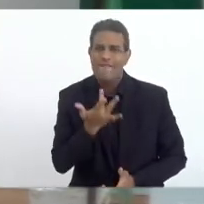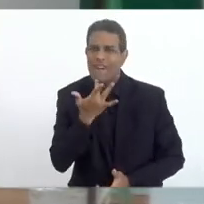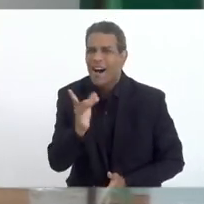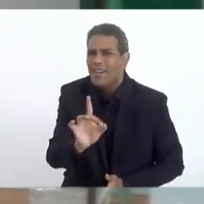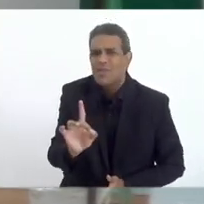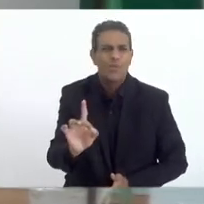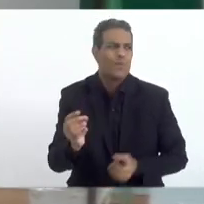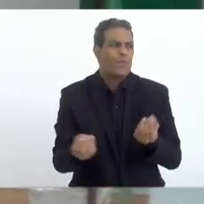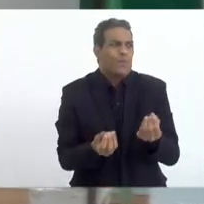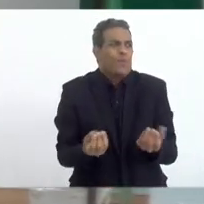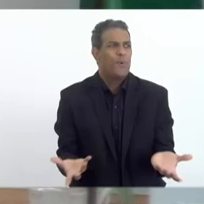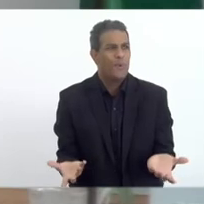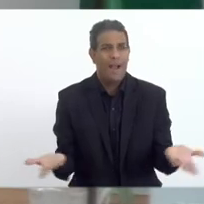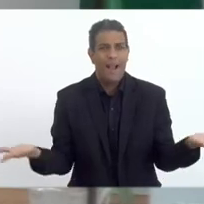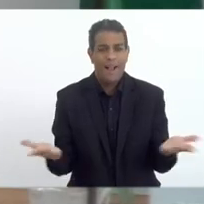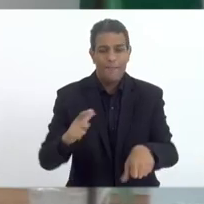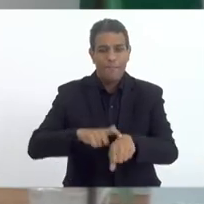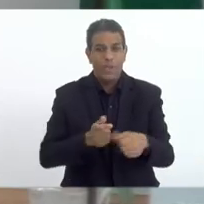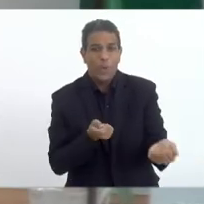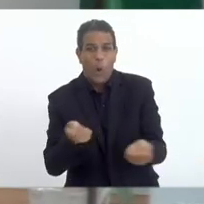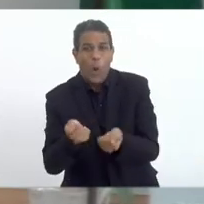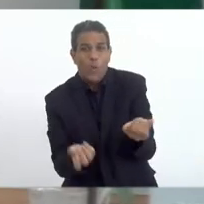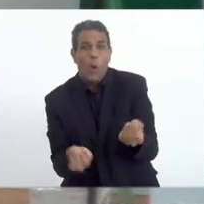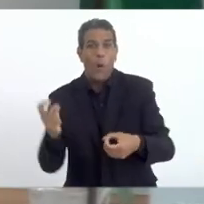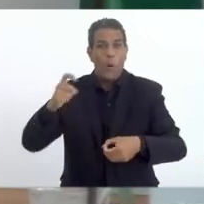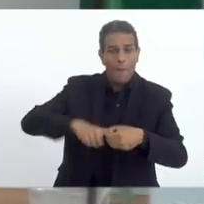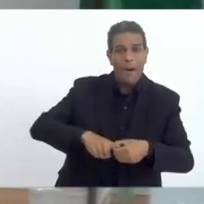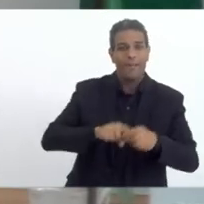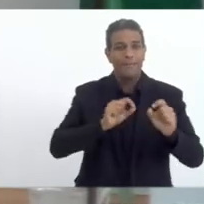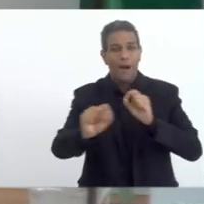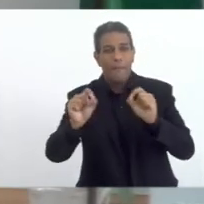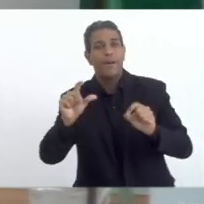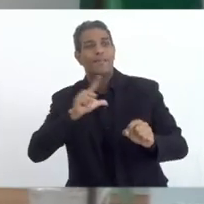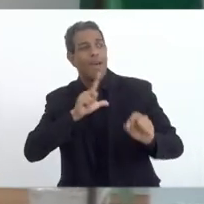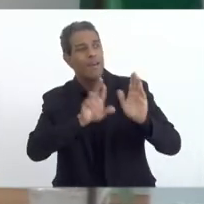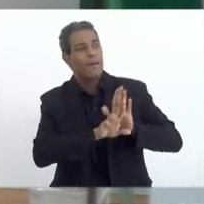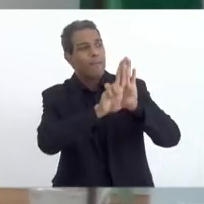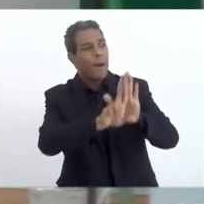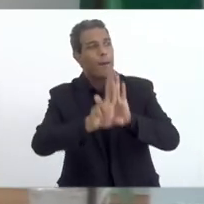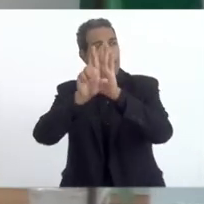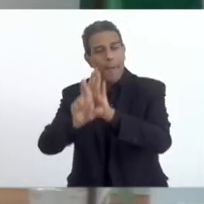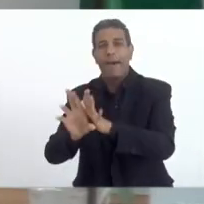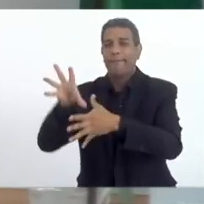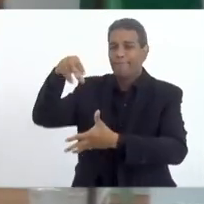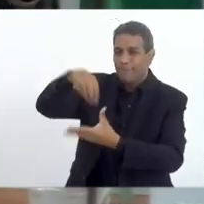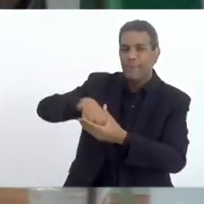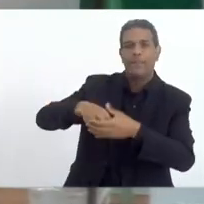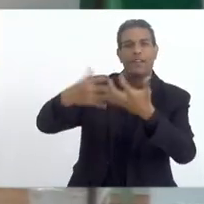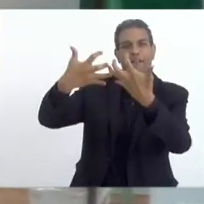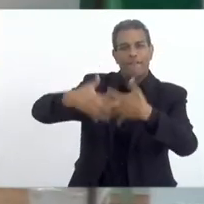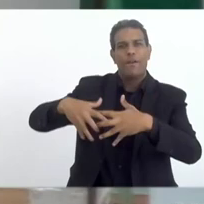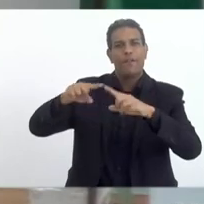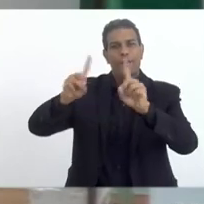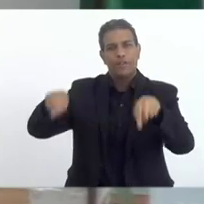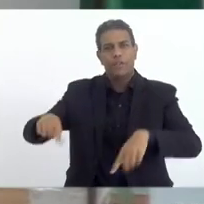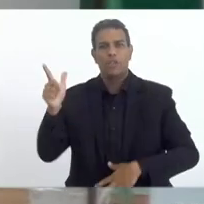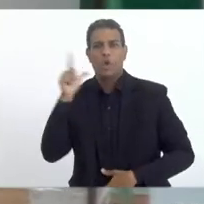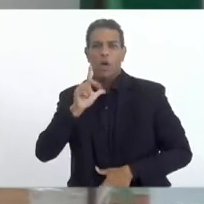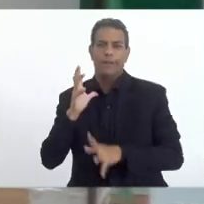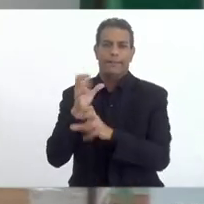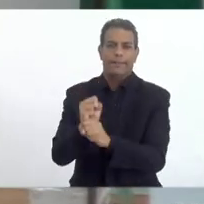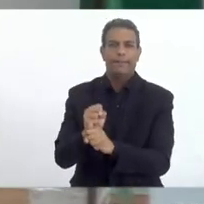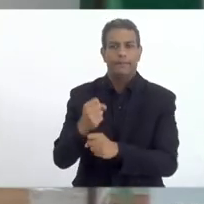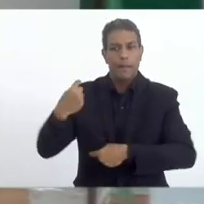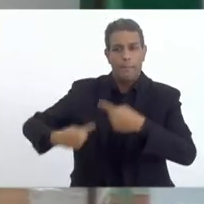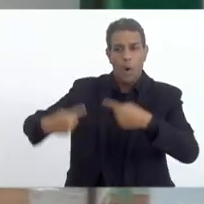fácil esse contorno, porque muitas vezes tem representação dos funcionários, como recentemente aconteceu, tem uma